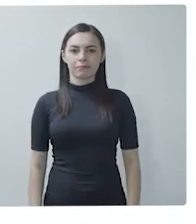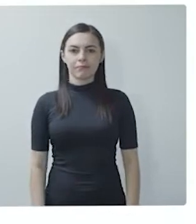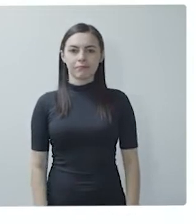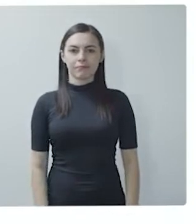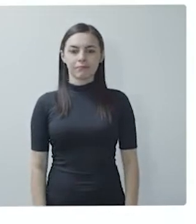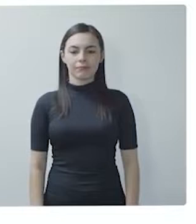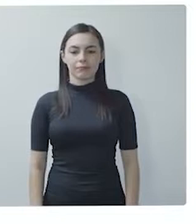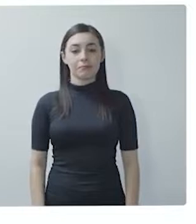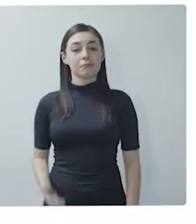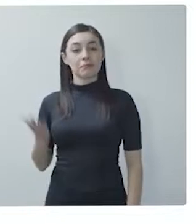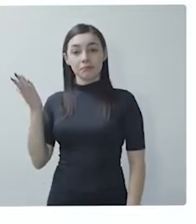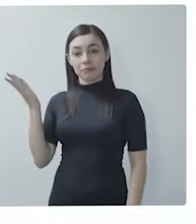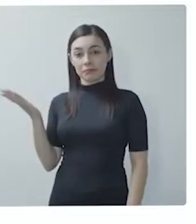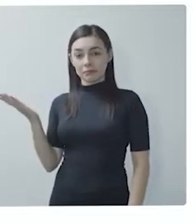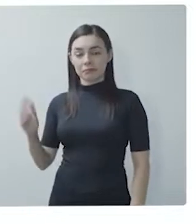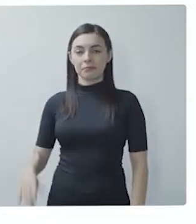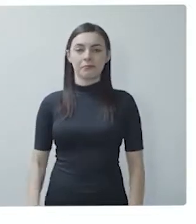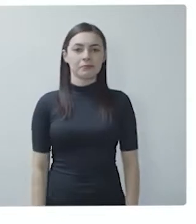E aqui.